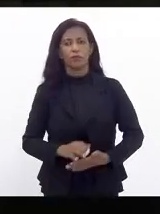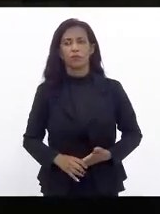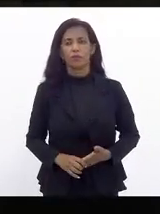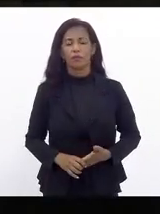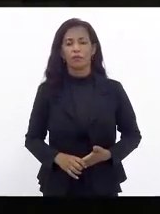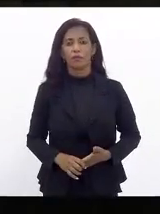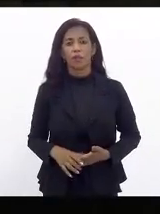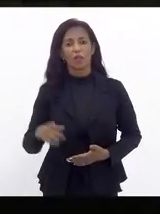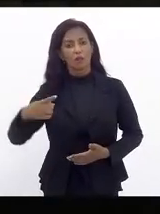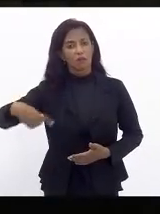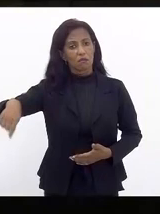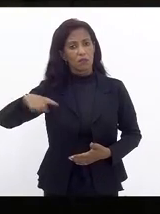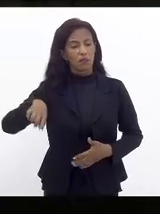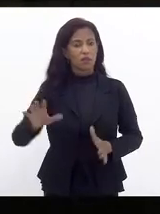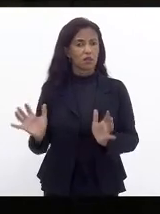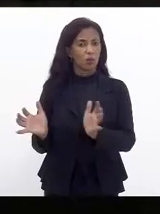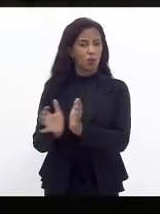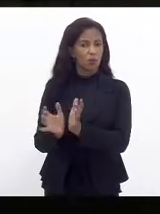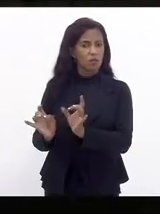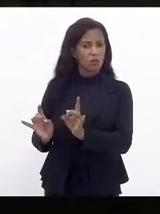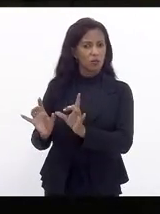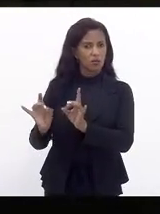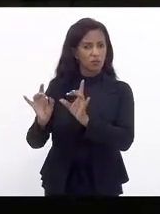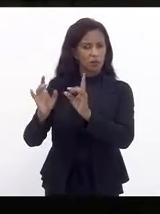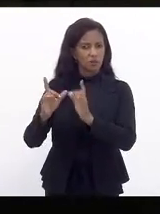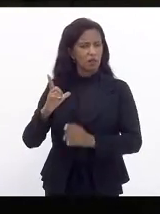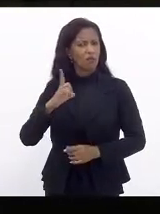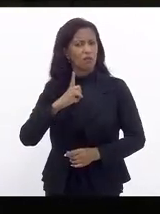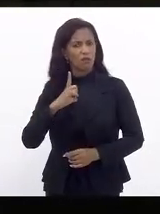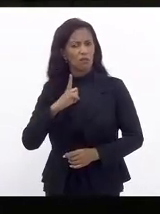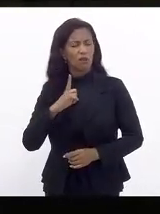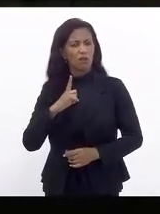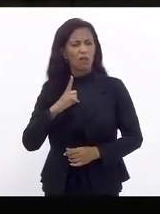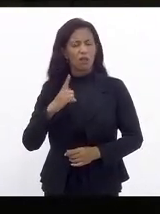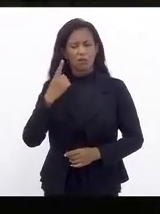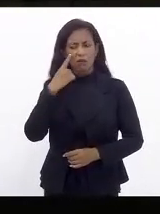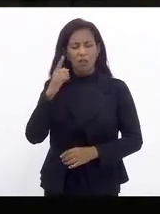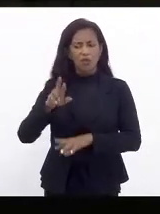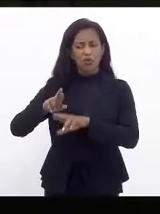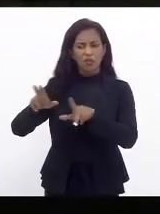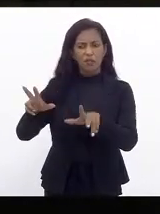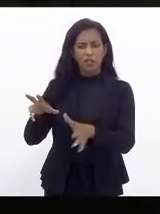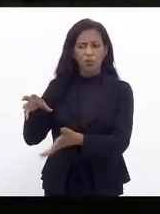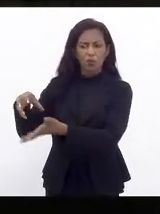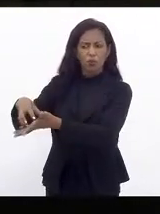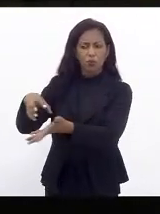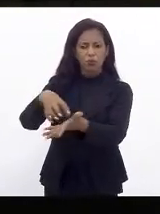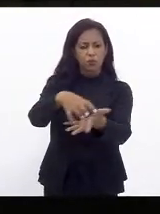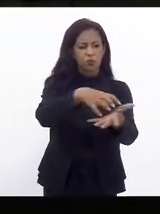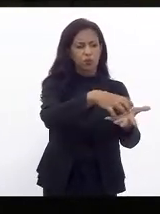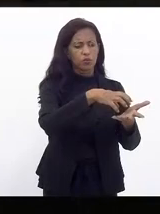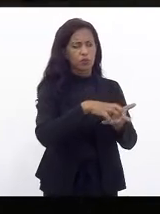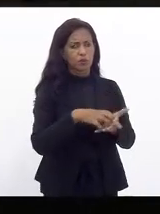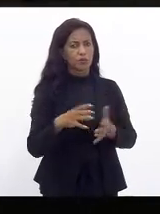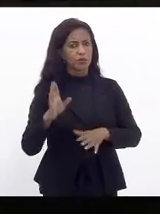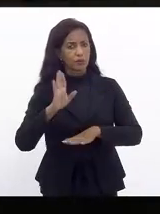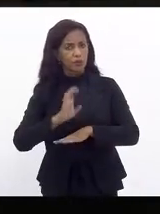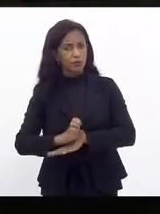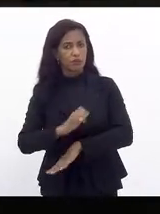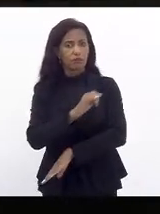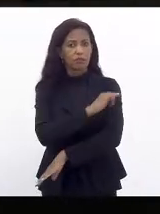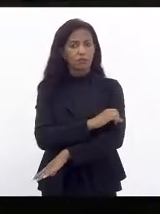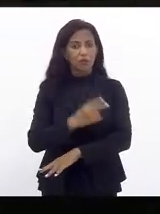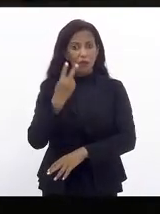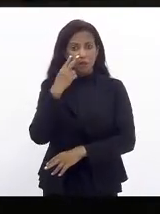e essa comissão especial tem ido a diferentes territórios no Estado do Rio de Janeiro e